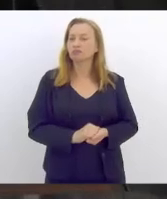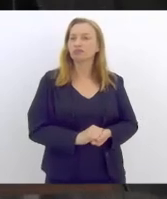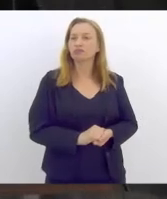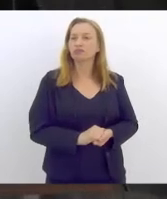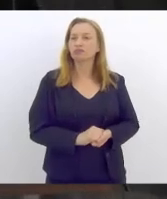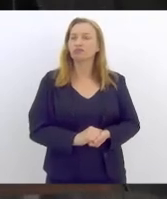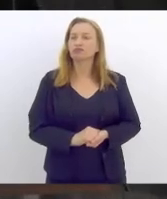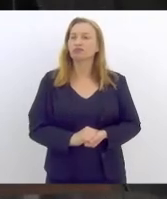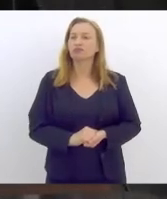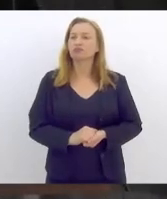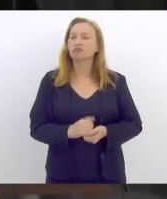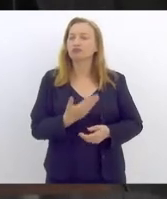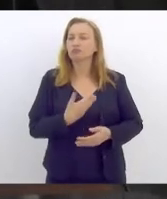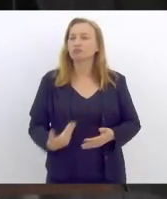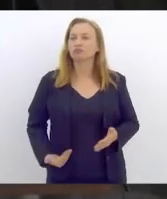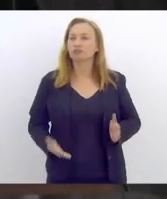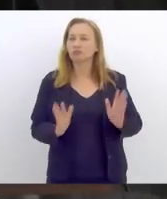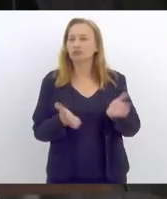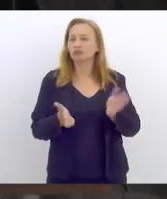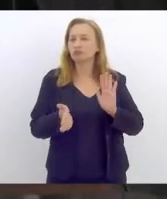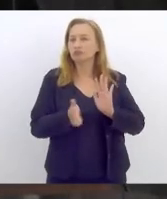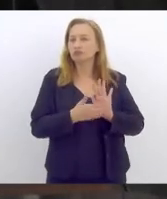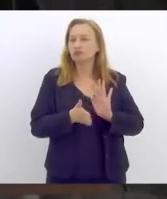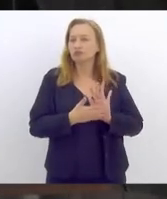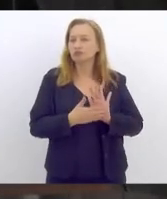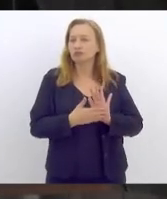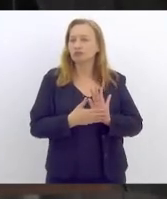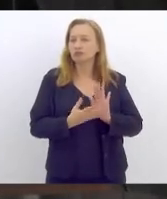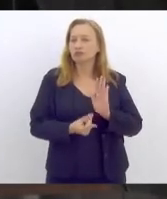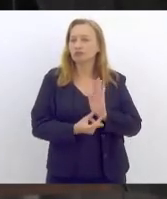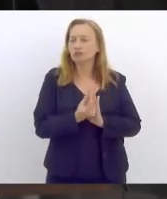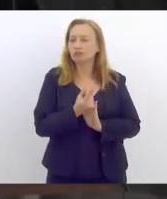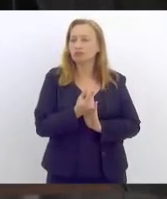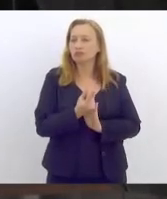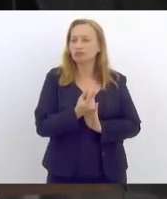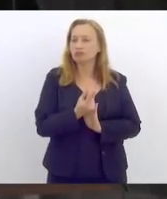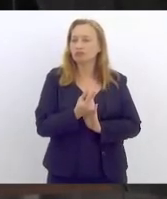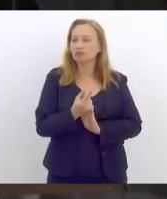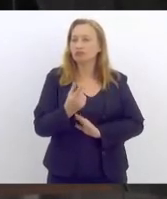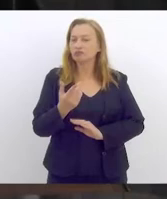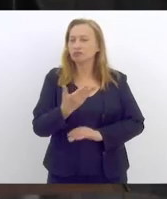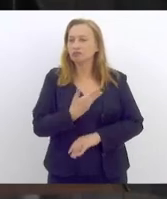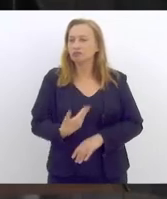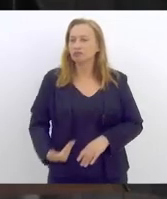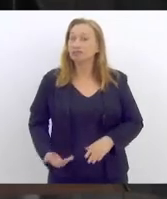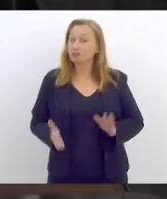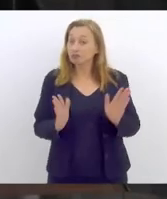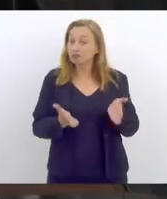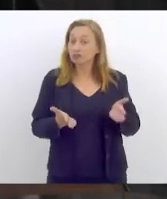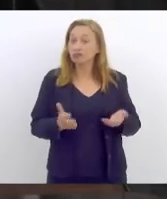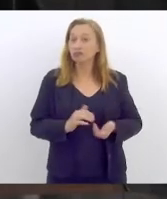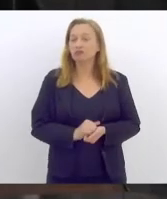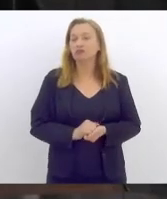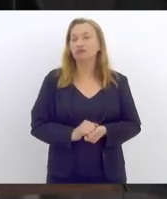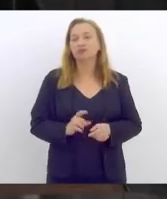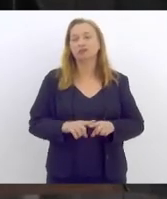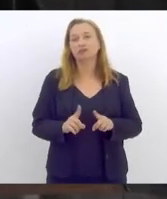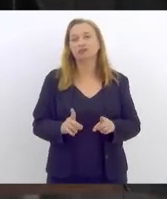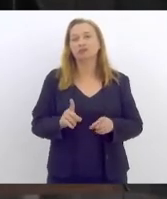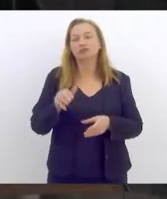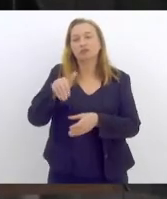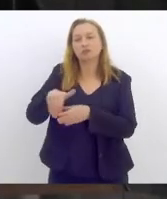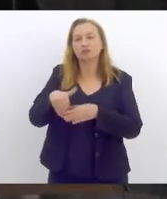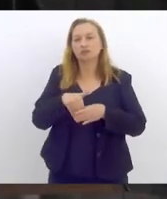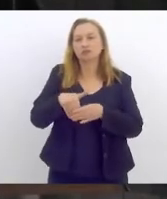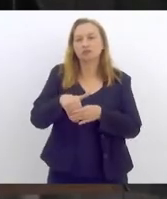atual legislatura a partir de uma proposta orçamentária feita pelo atual governo é assim mesmo não é entretanto o governo eleito